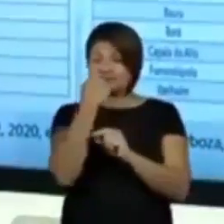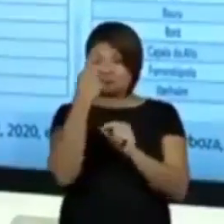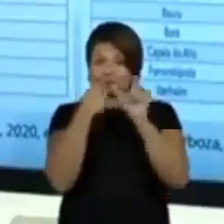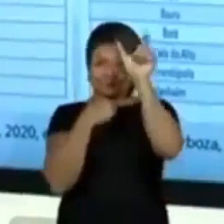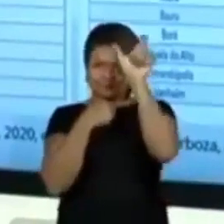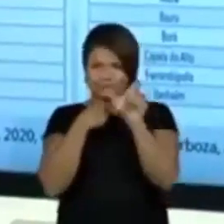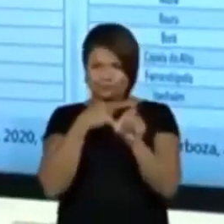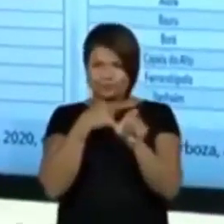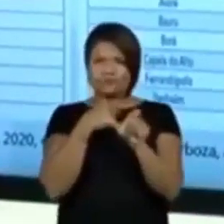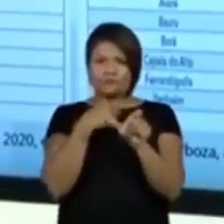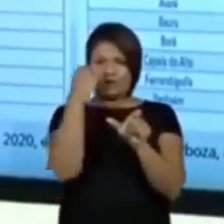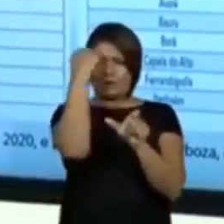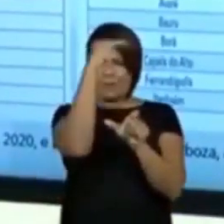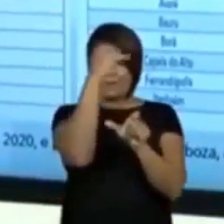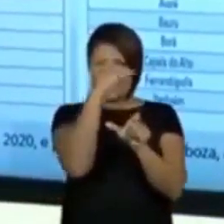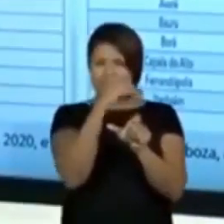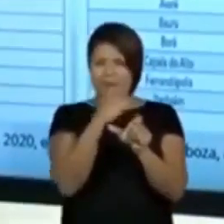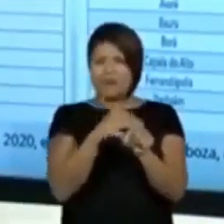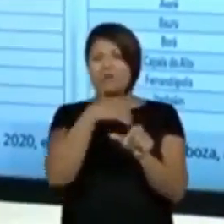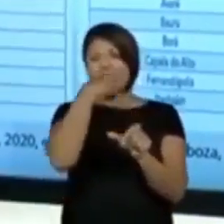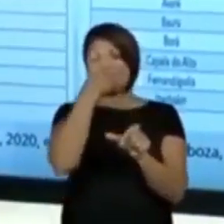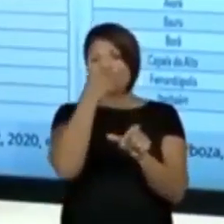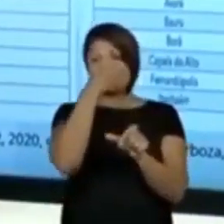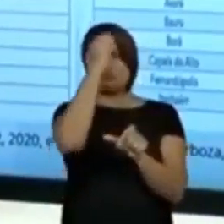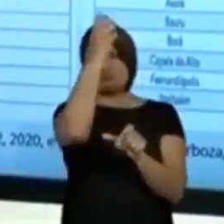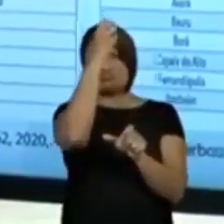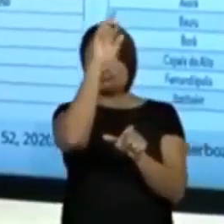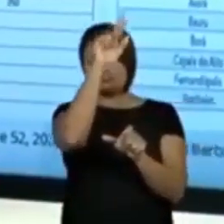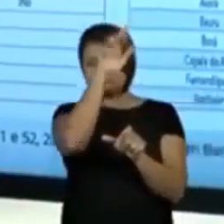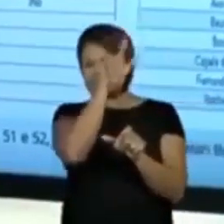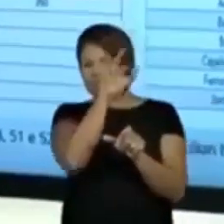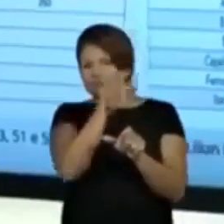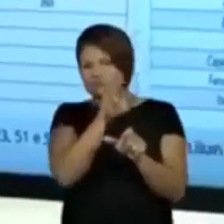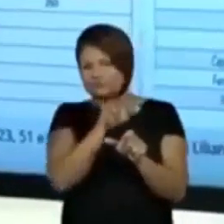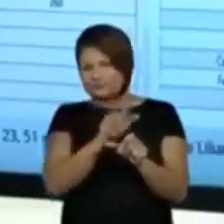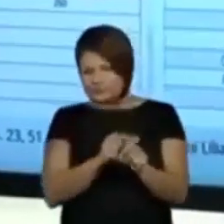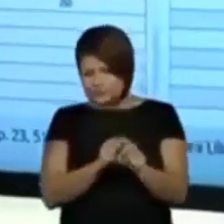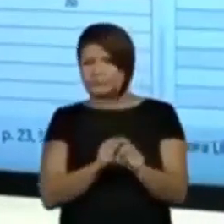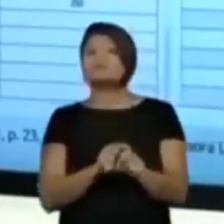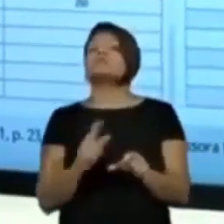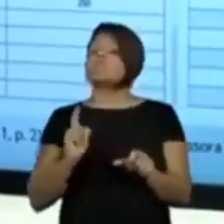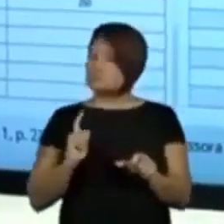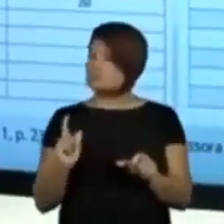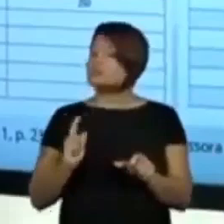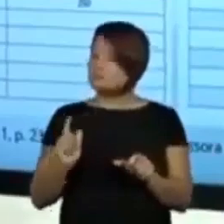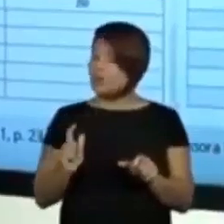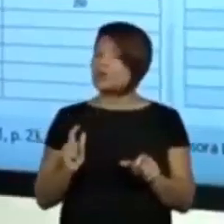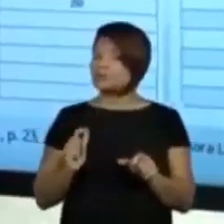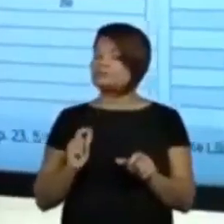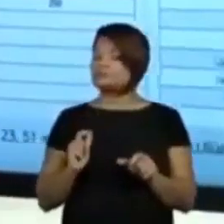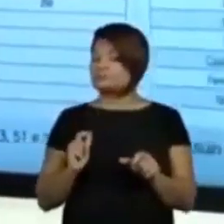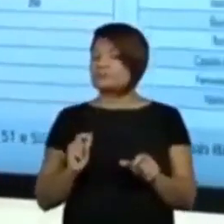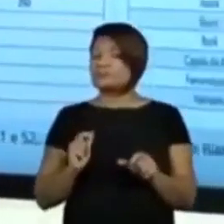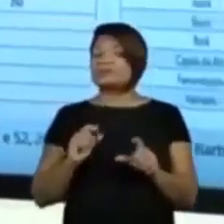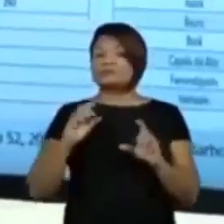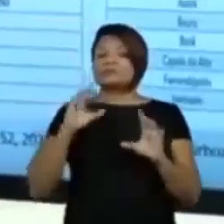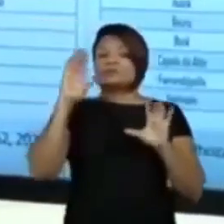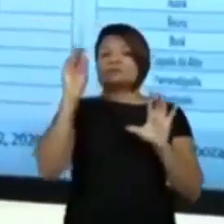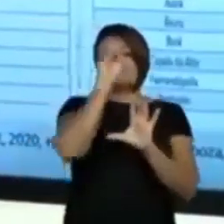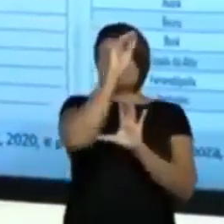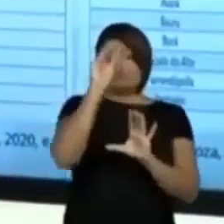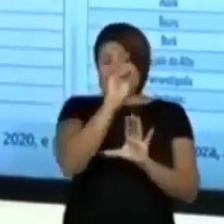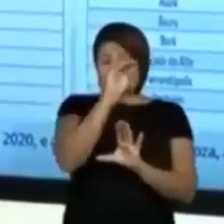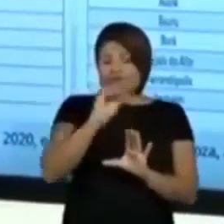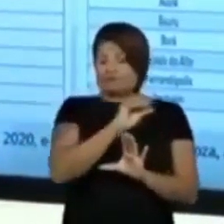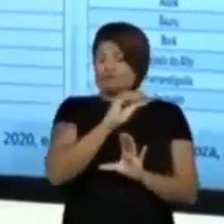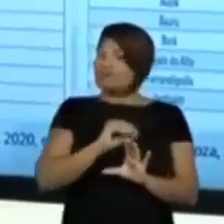estava dizendo lá árvores frutíferas? Exato. Portanto, nos nossos descritores virão o